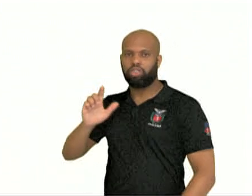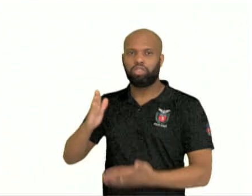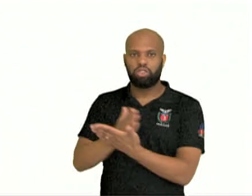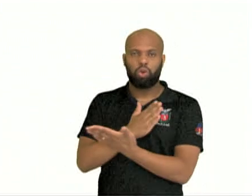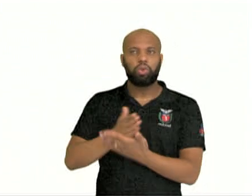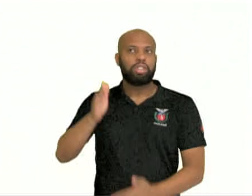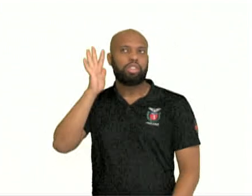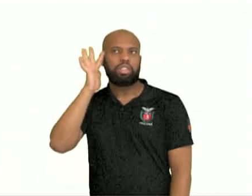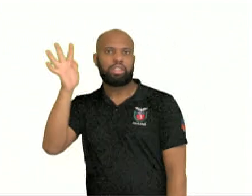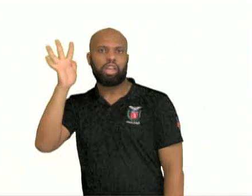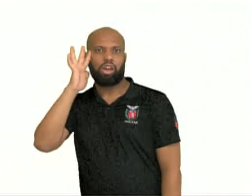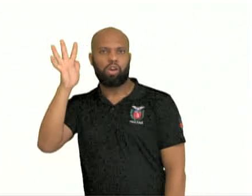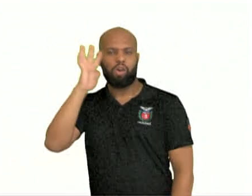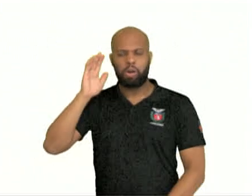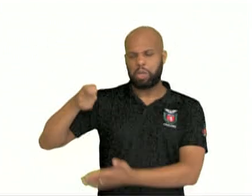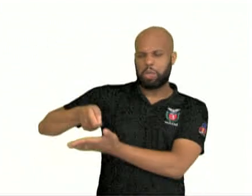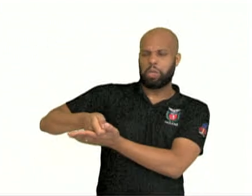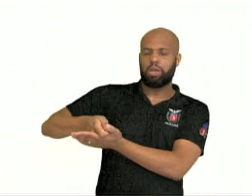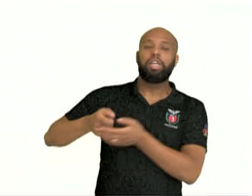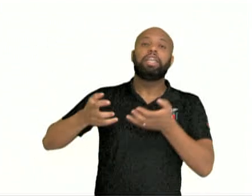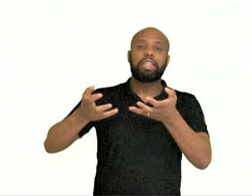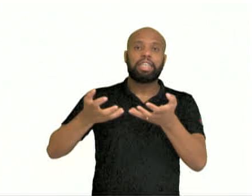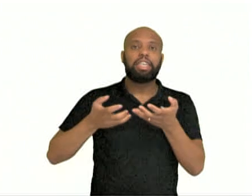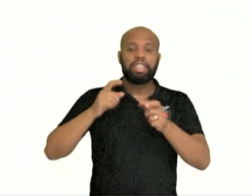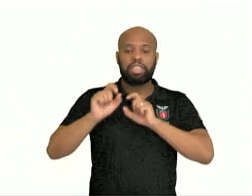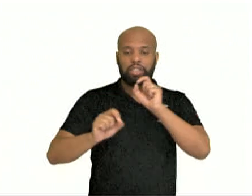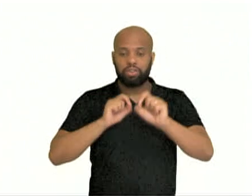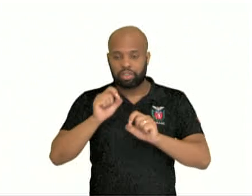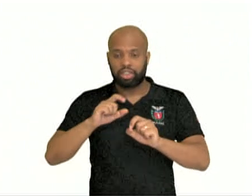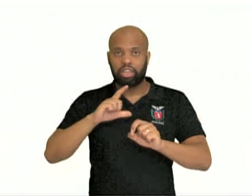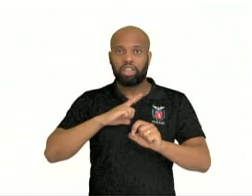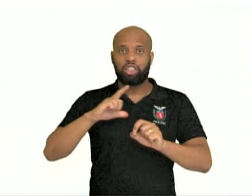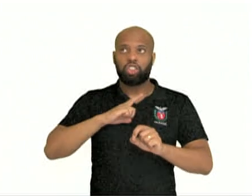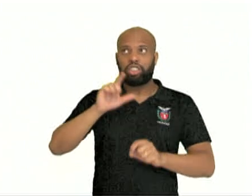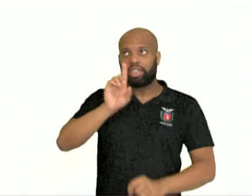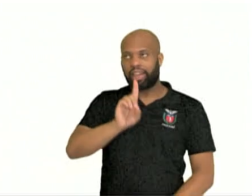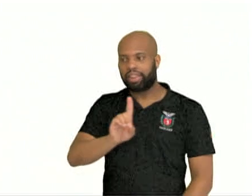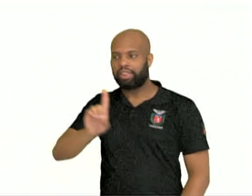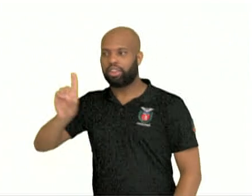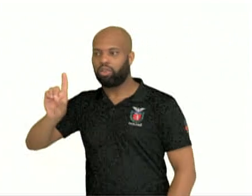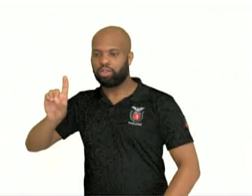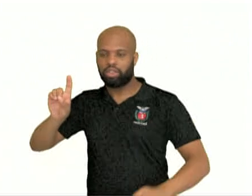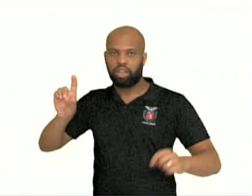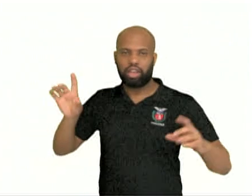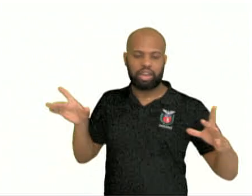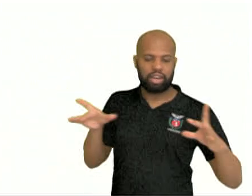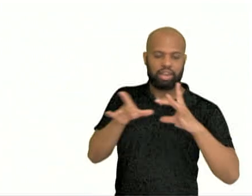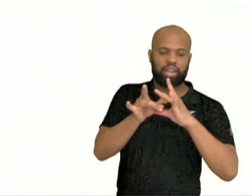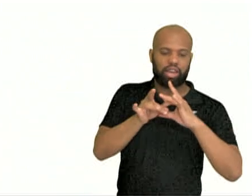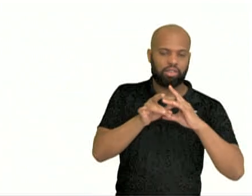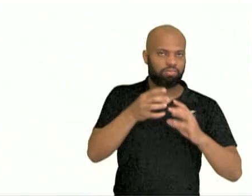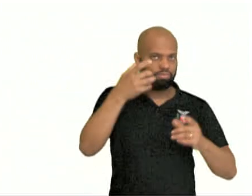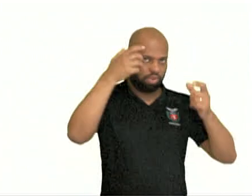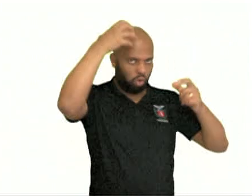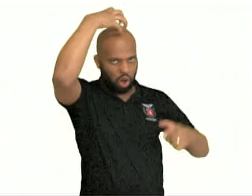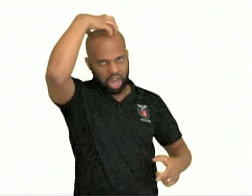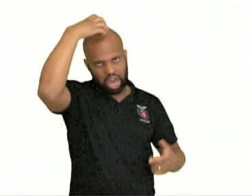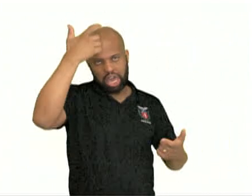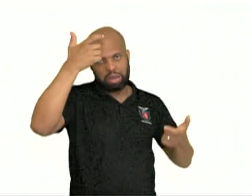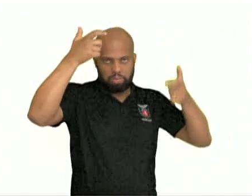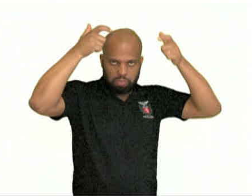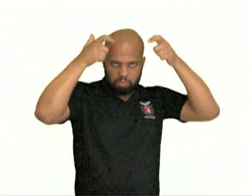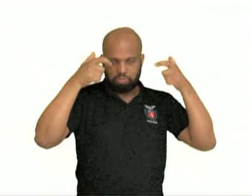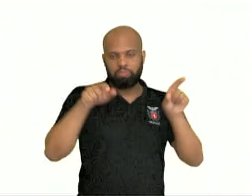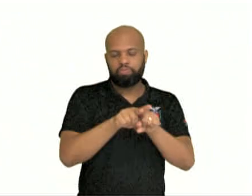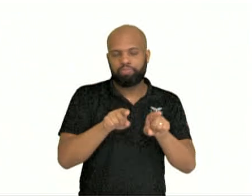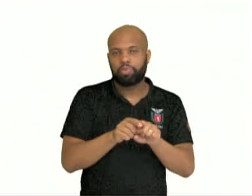absolutistas que priorizavam a correspondência entre o poder divino e o monarca. Lembrando sempre, pessoal, também